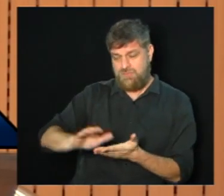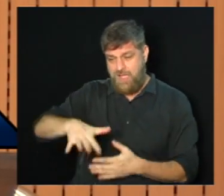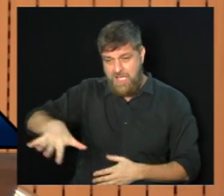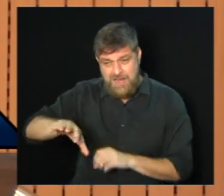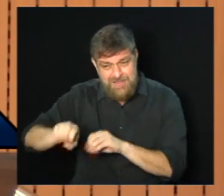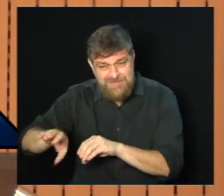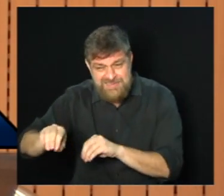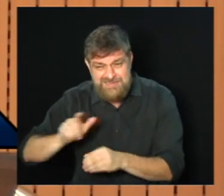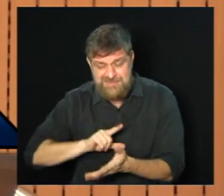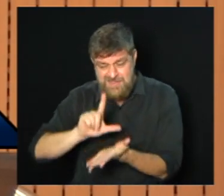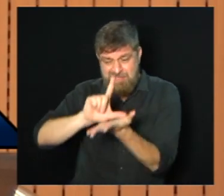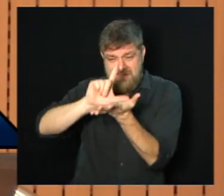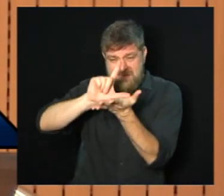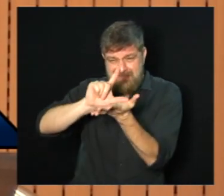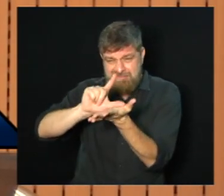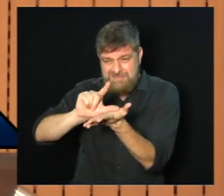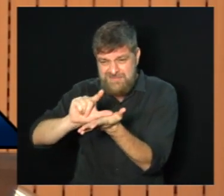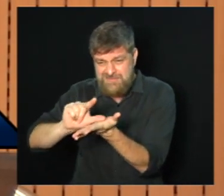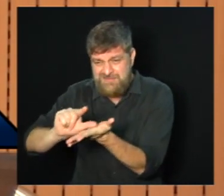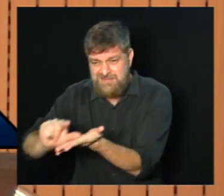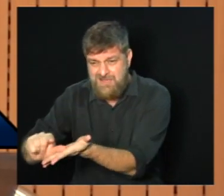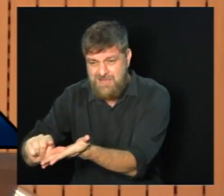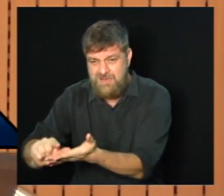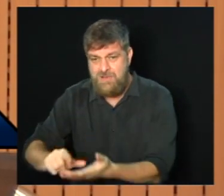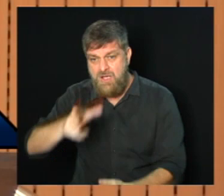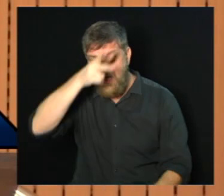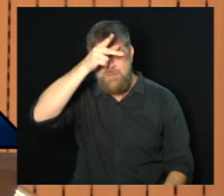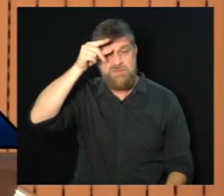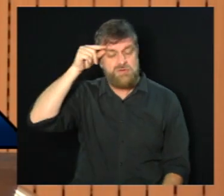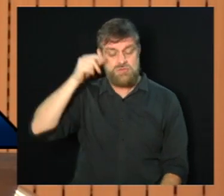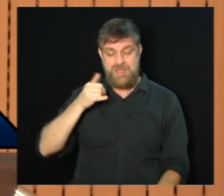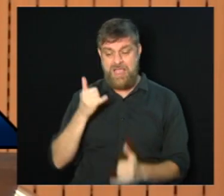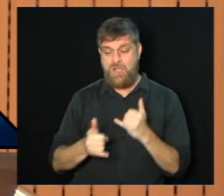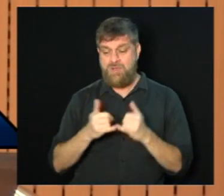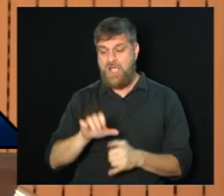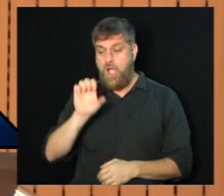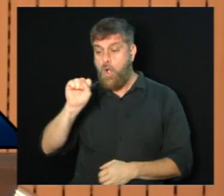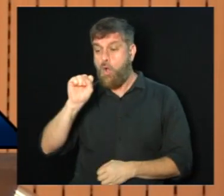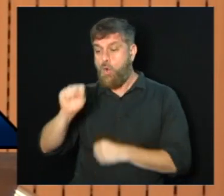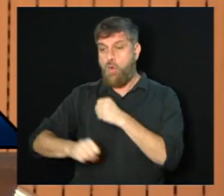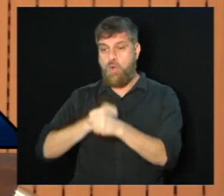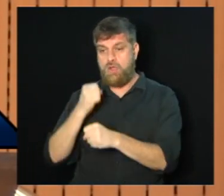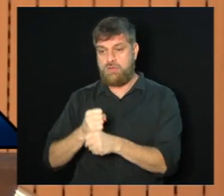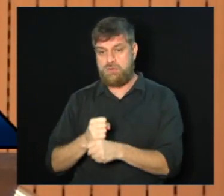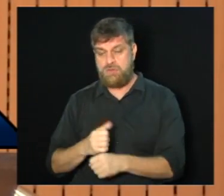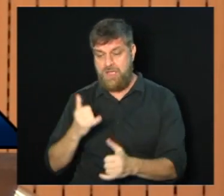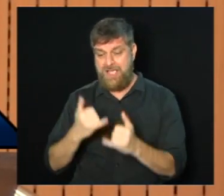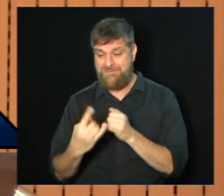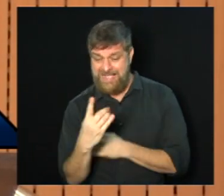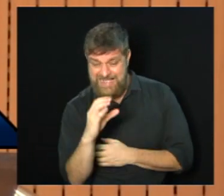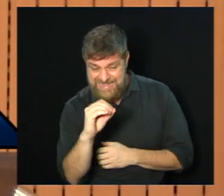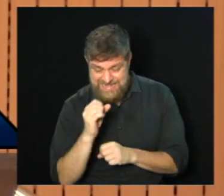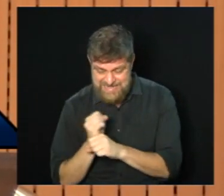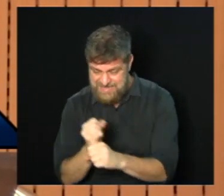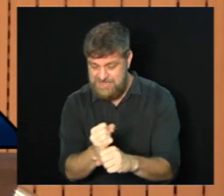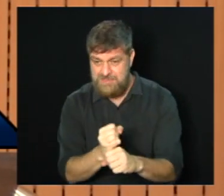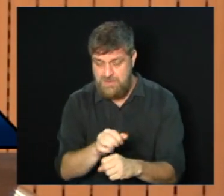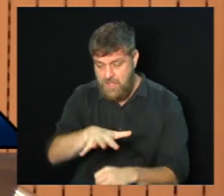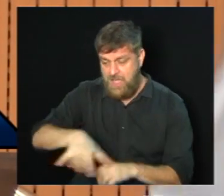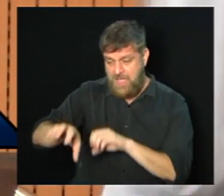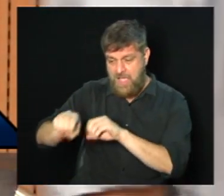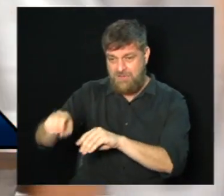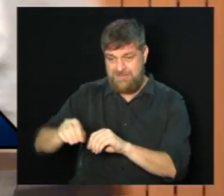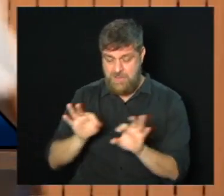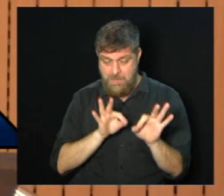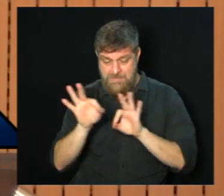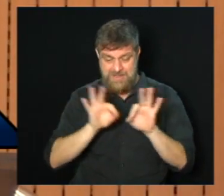educação. Nós estamos falando de um governo que está há 8 anos, é quase uma década, e que se houvesse investimento de fato, planejamento,